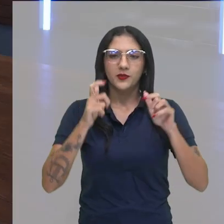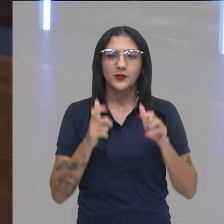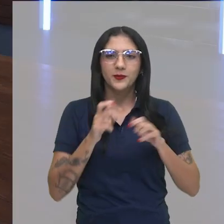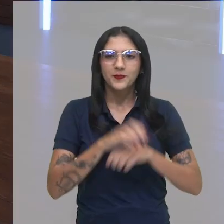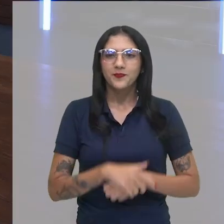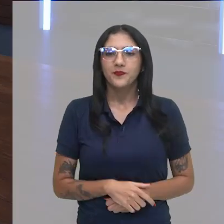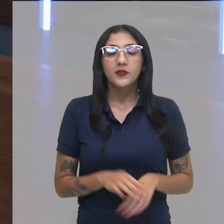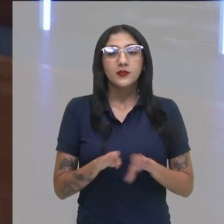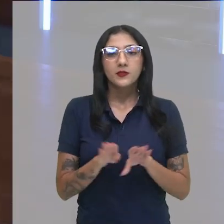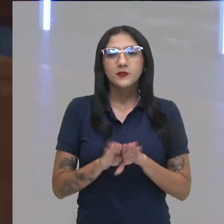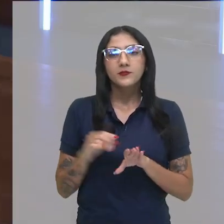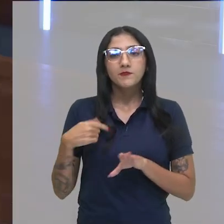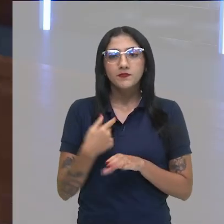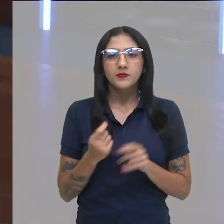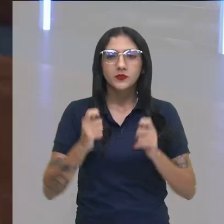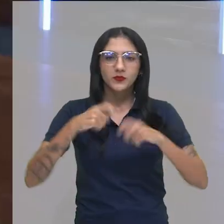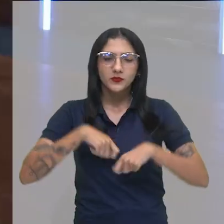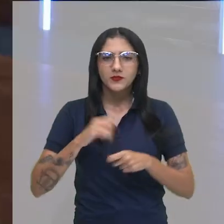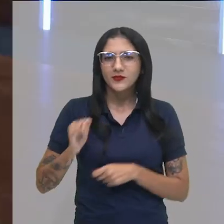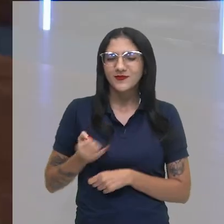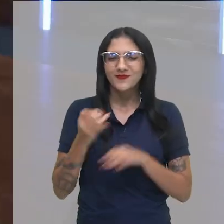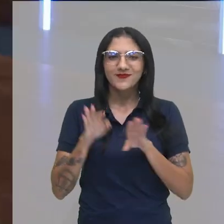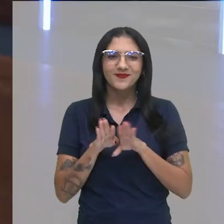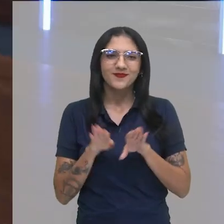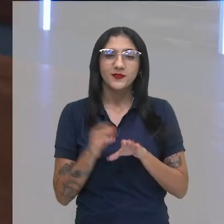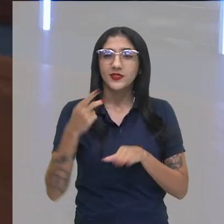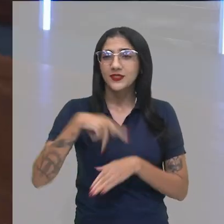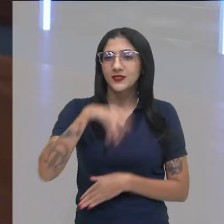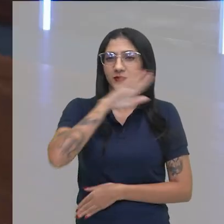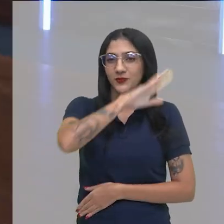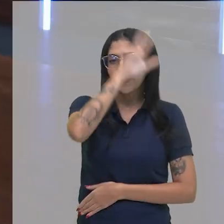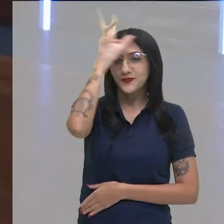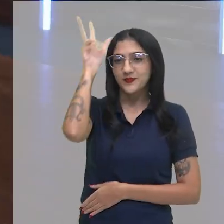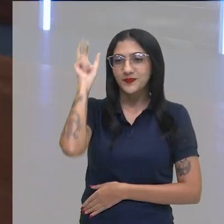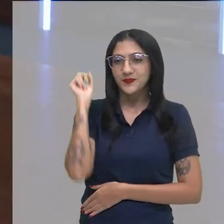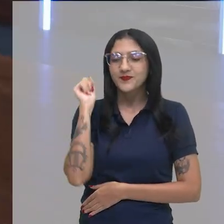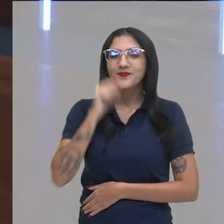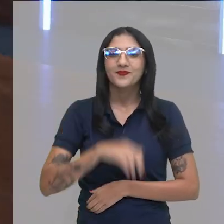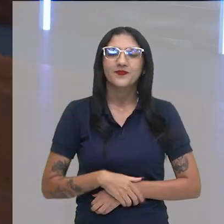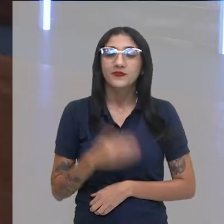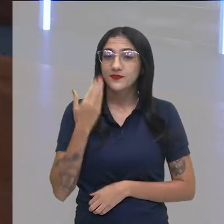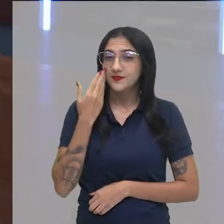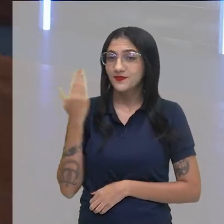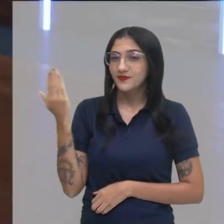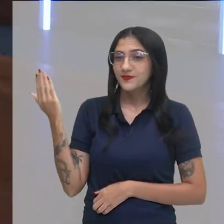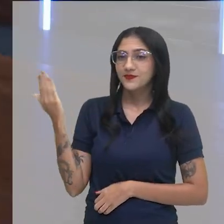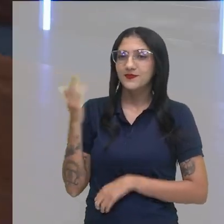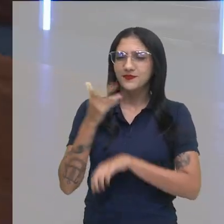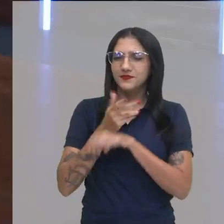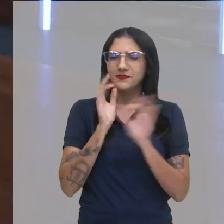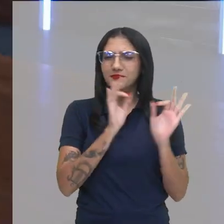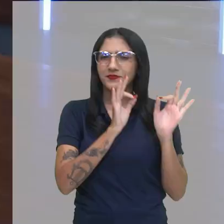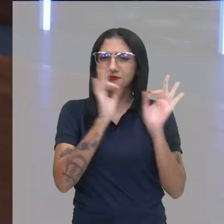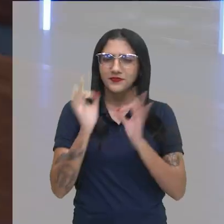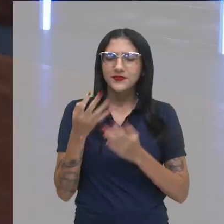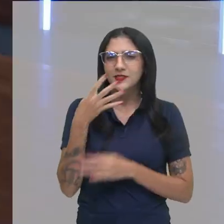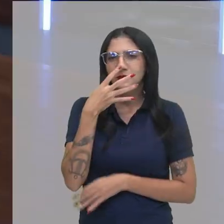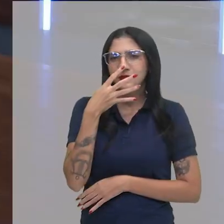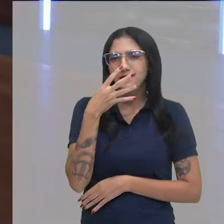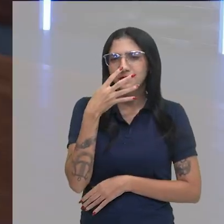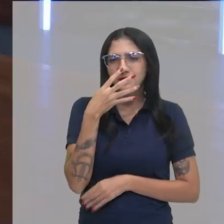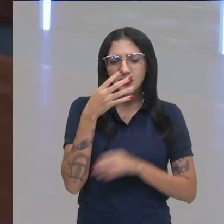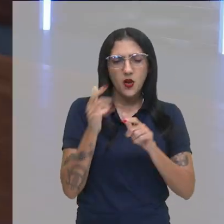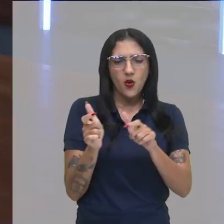como nós apreciarmos aqui o nosso Amazonas, como vocês podem ver aqui ao lado, apreciar os lugares. Eu